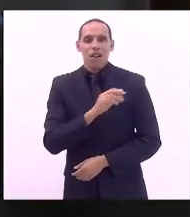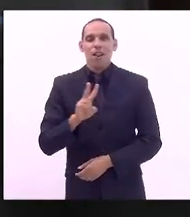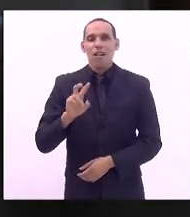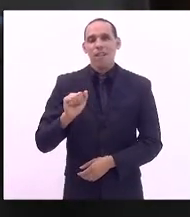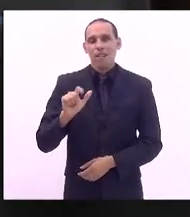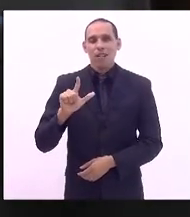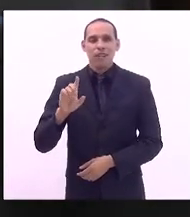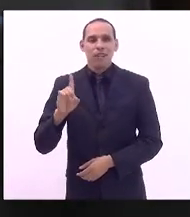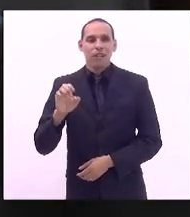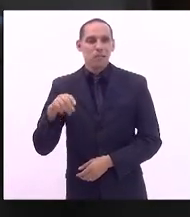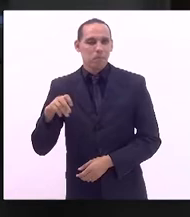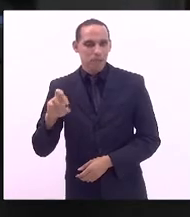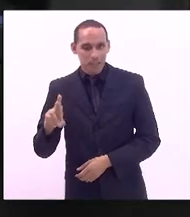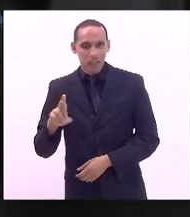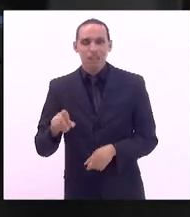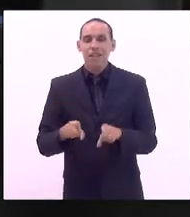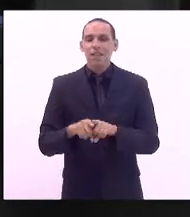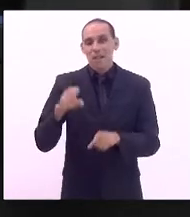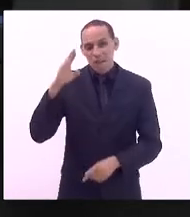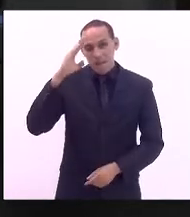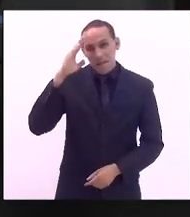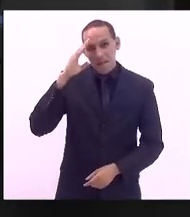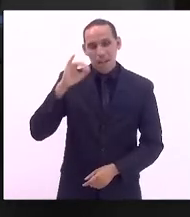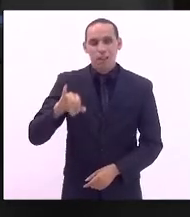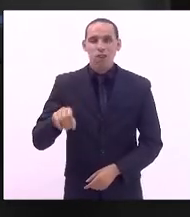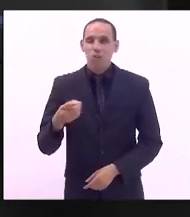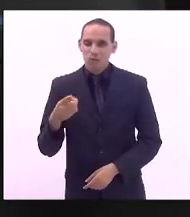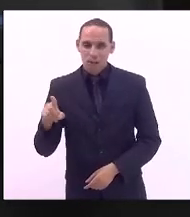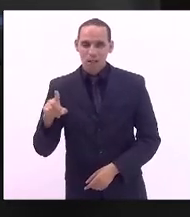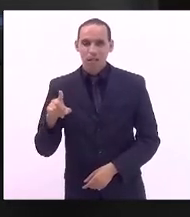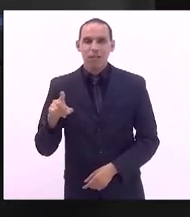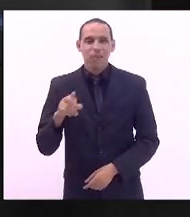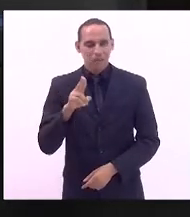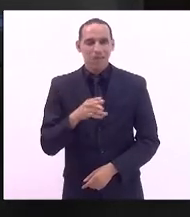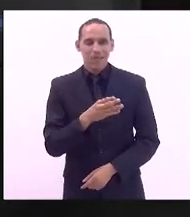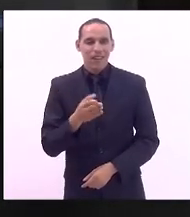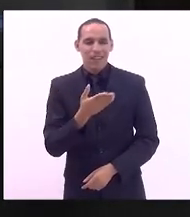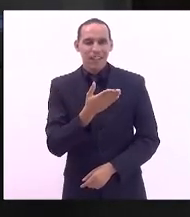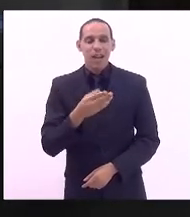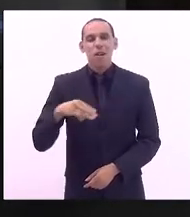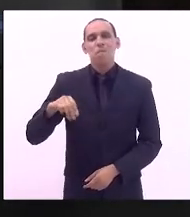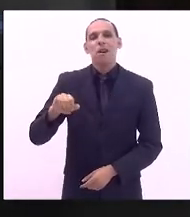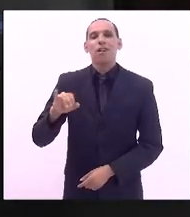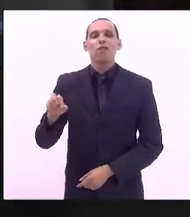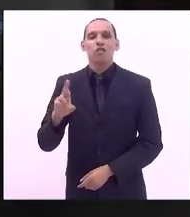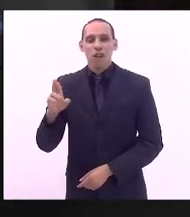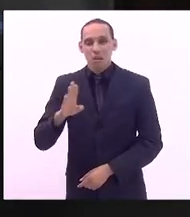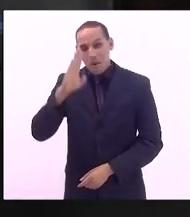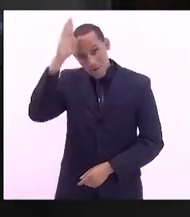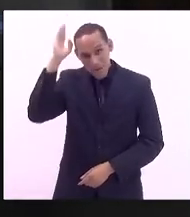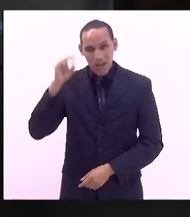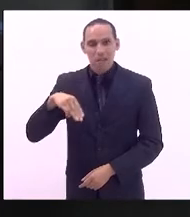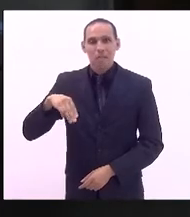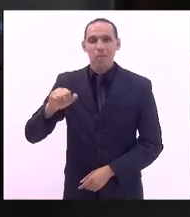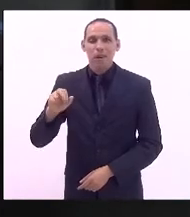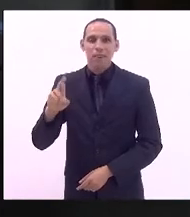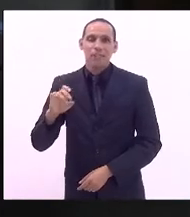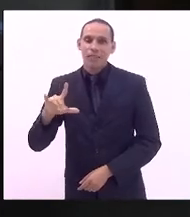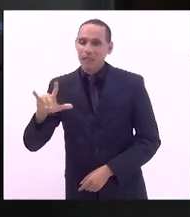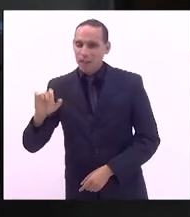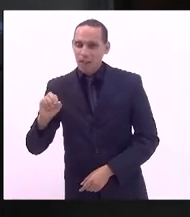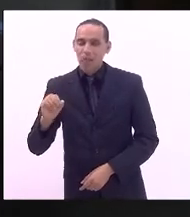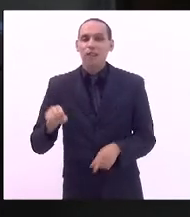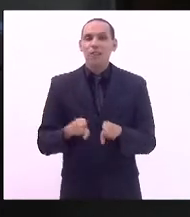Gonçalves tenente-coronel Padre João Batista a Major Capelão bombeiro Marcelo Cruz